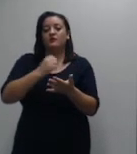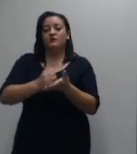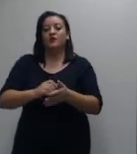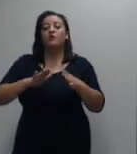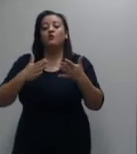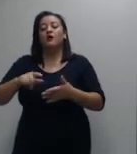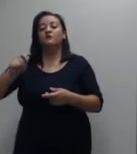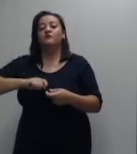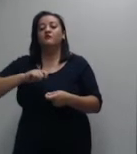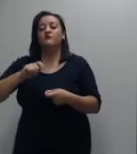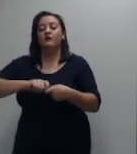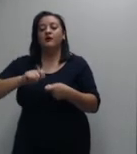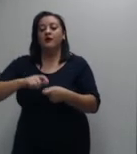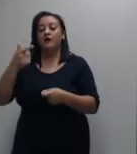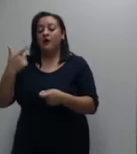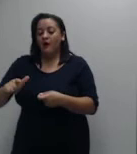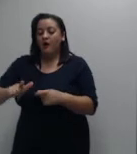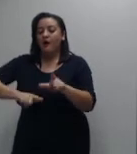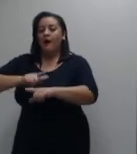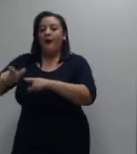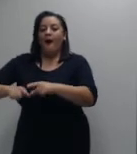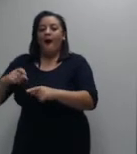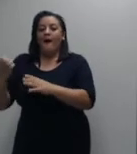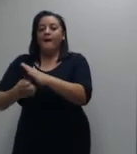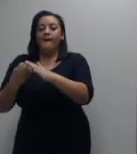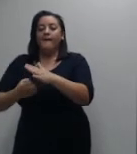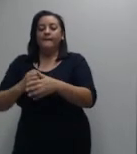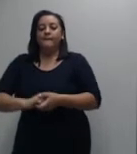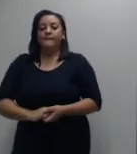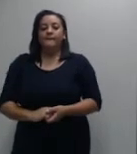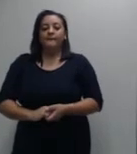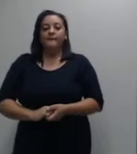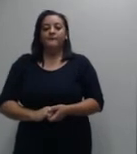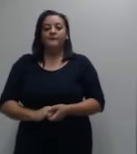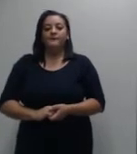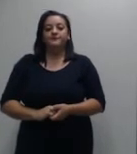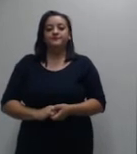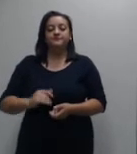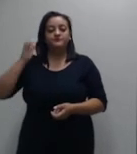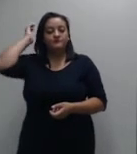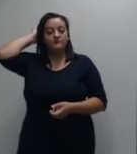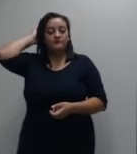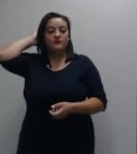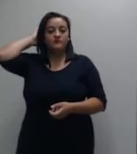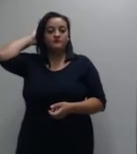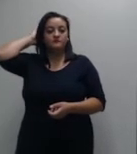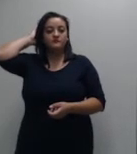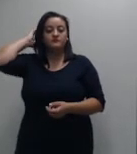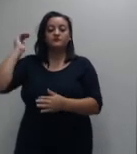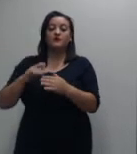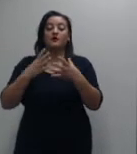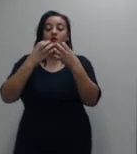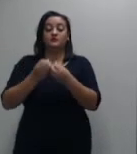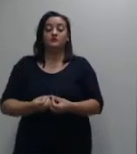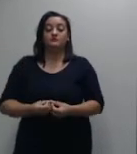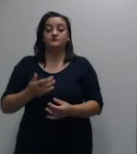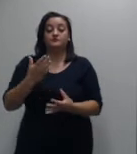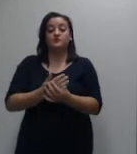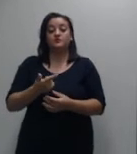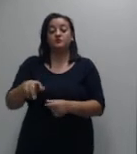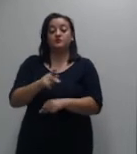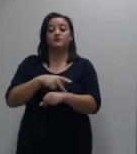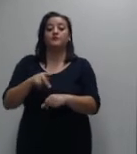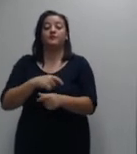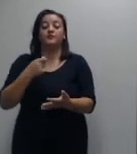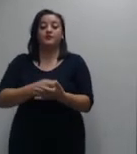negócio terceiro sociedade empresária até os seus eu conheço foi reconhecido no processo que ela deixa o desejo eo